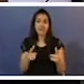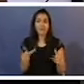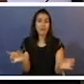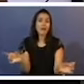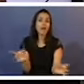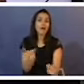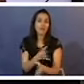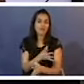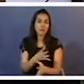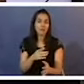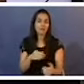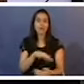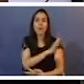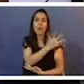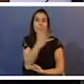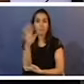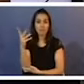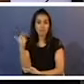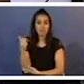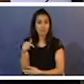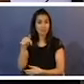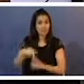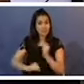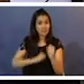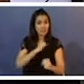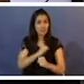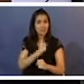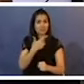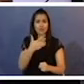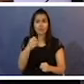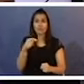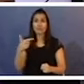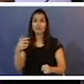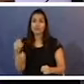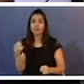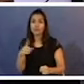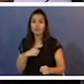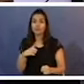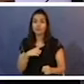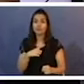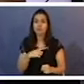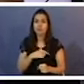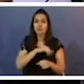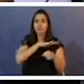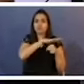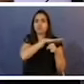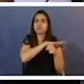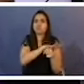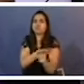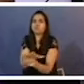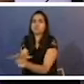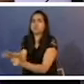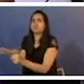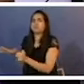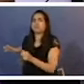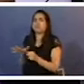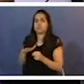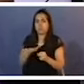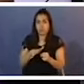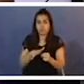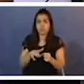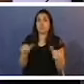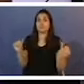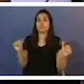acabando com nosso meio ambiente e esse ano de 2020 nós tivemos uma devastação assim muito